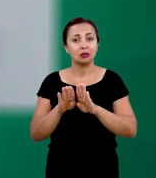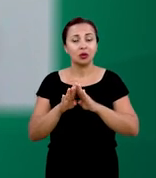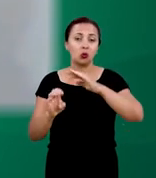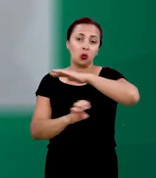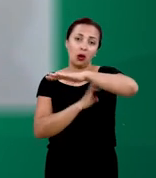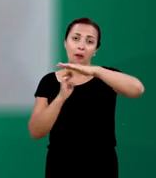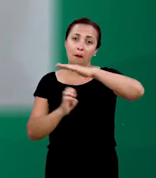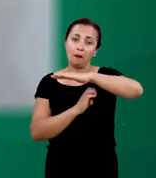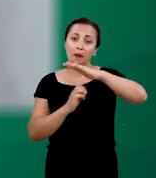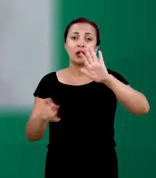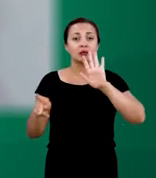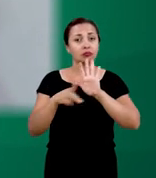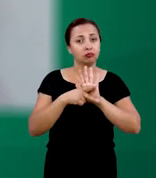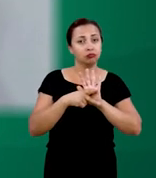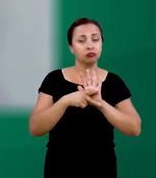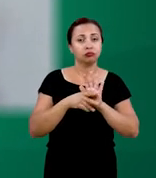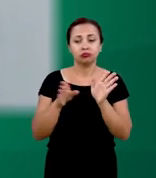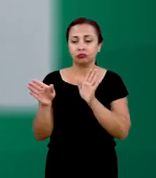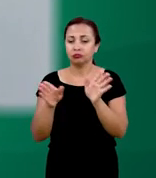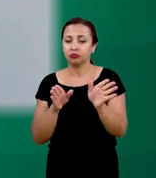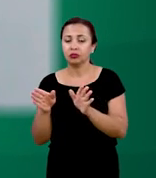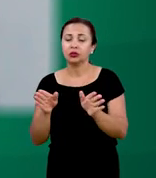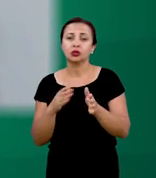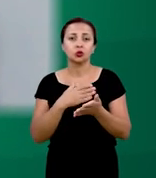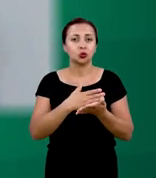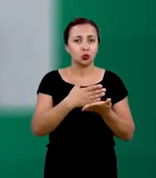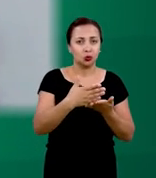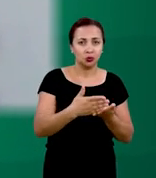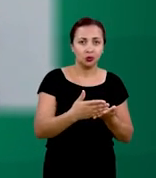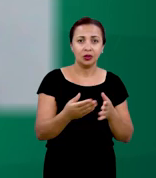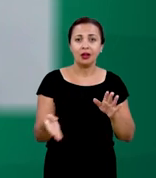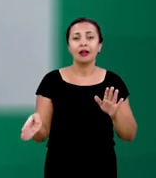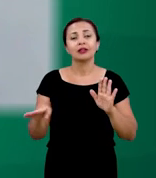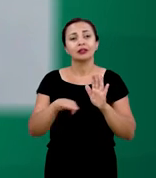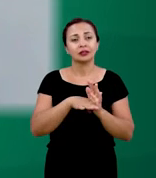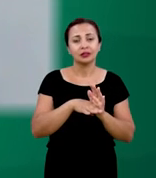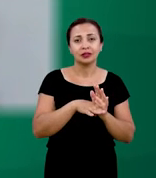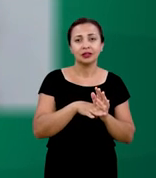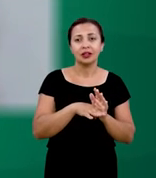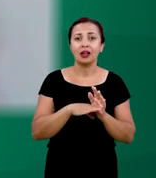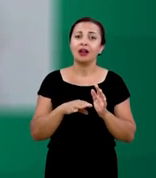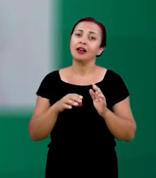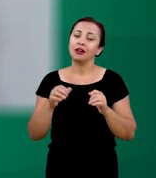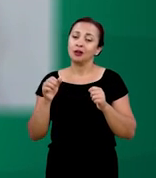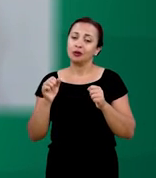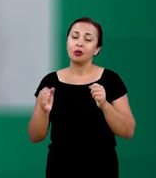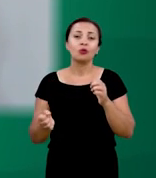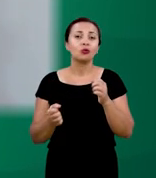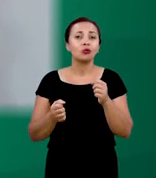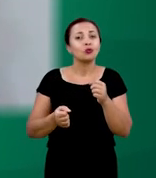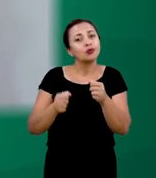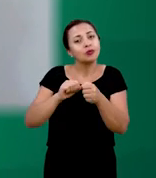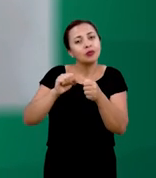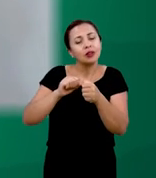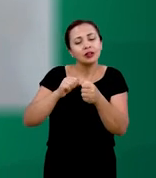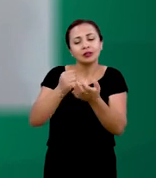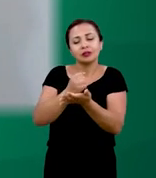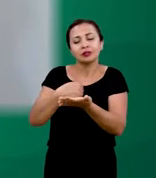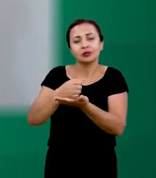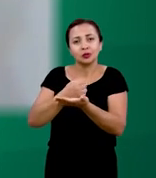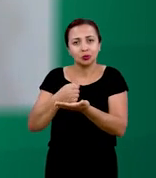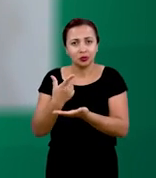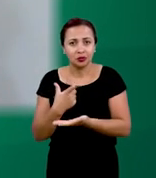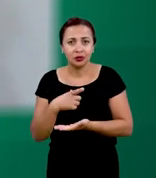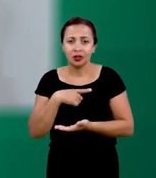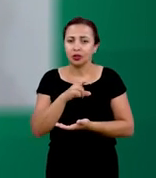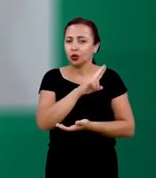privada, geralmente entre o início até a formulação de um medicamento, a gente tem